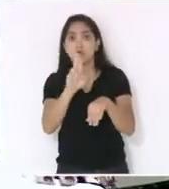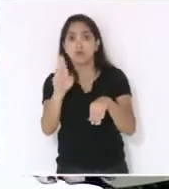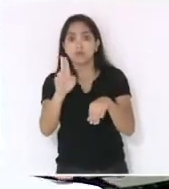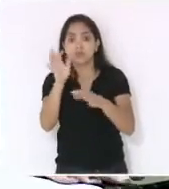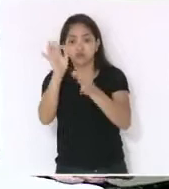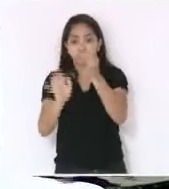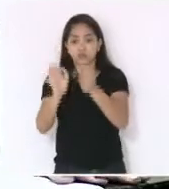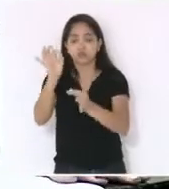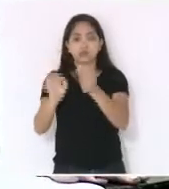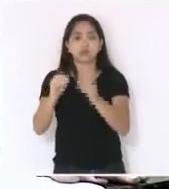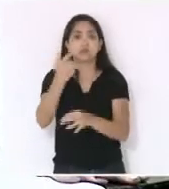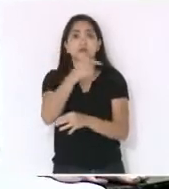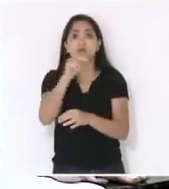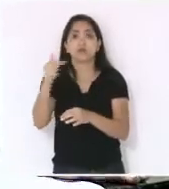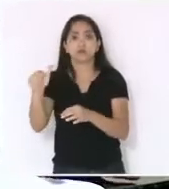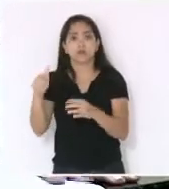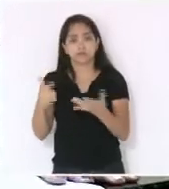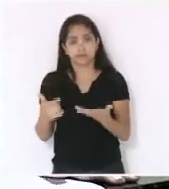injustiça social.